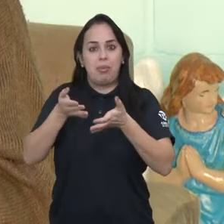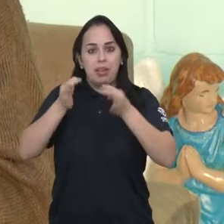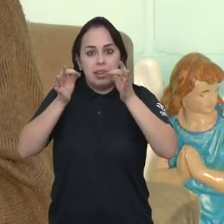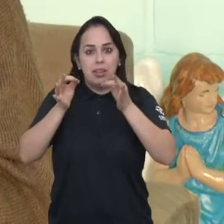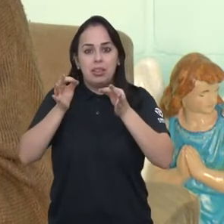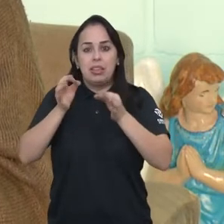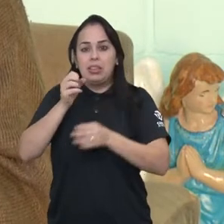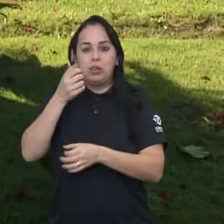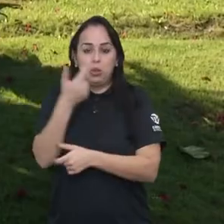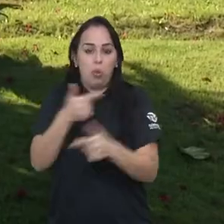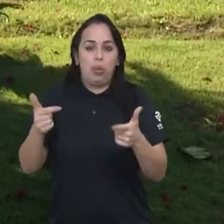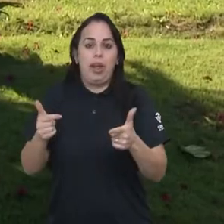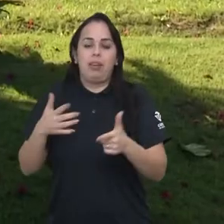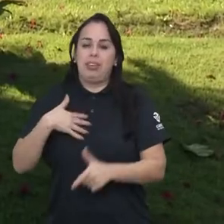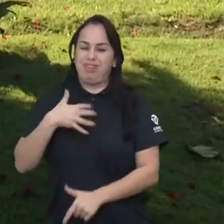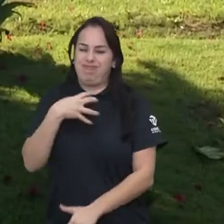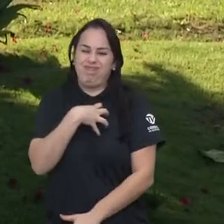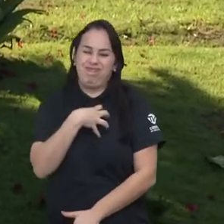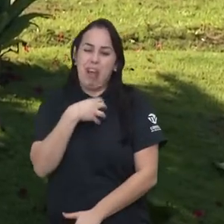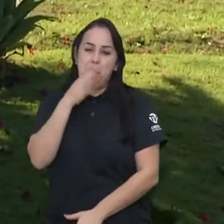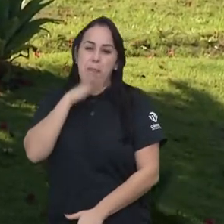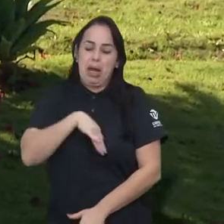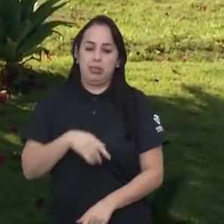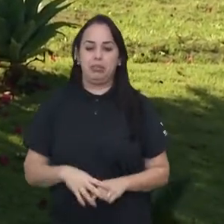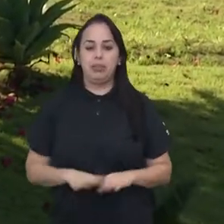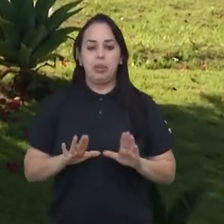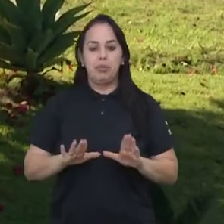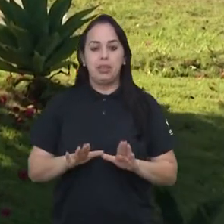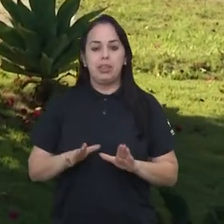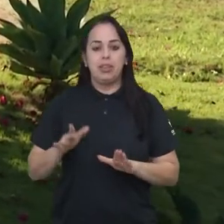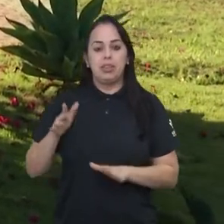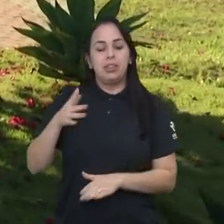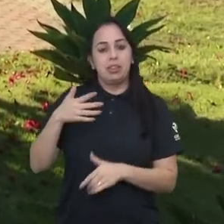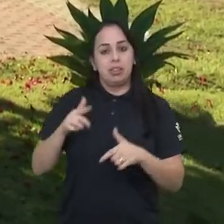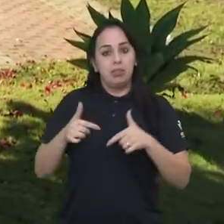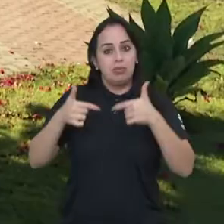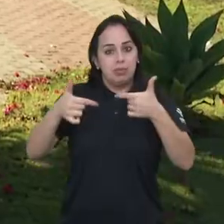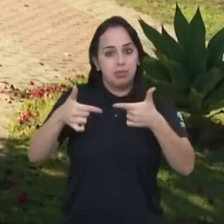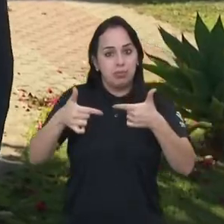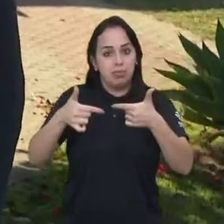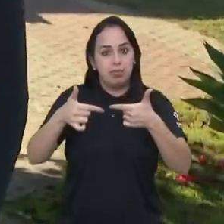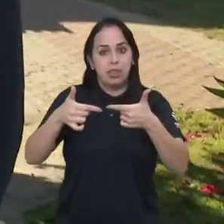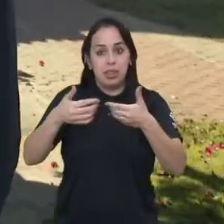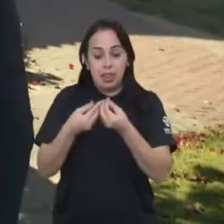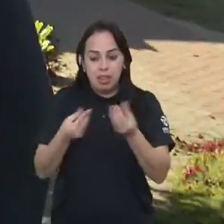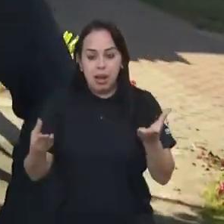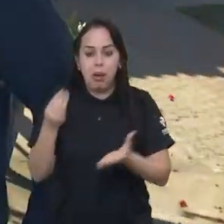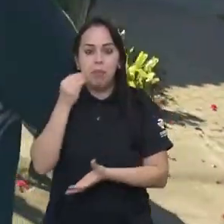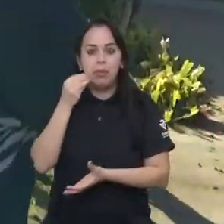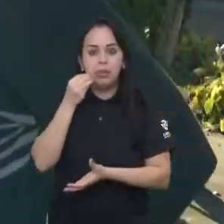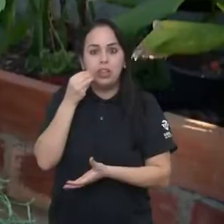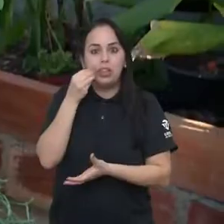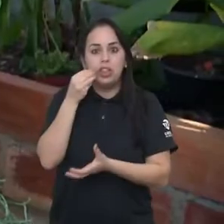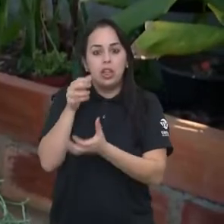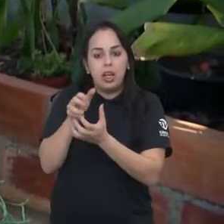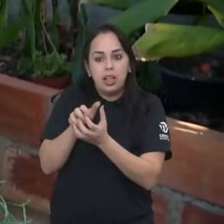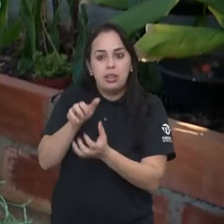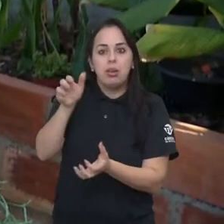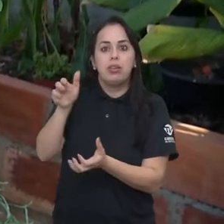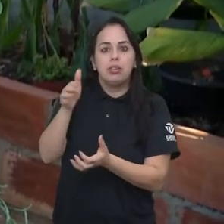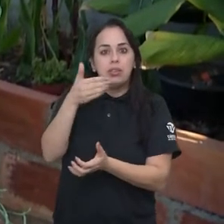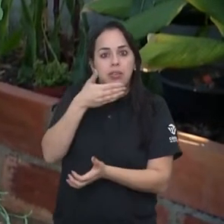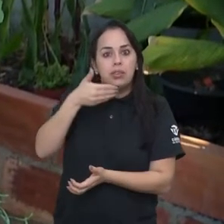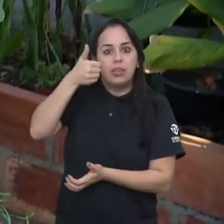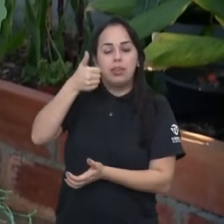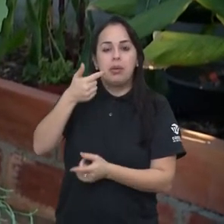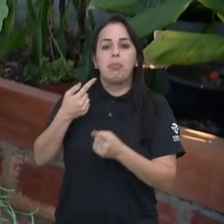inadequado foi com o objetivo de reconhecer ações que garantem um envelhecer saudável dos idosos que